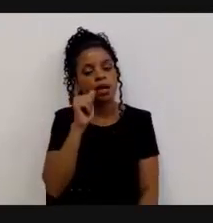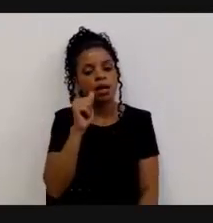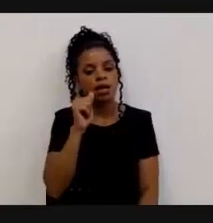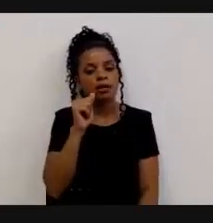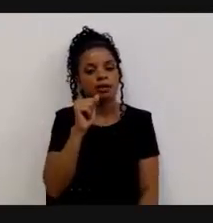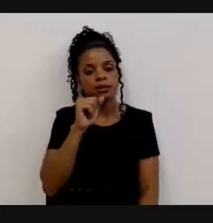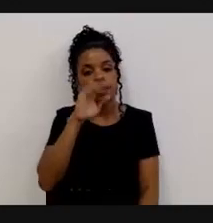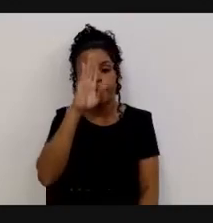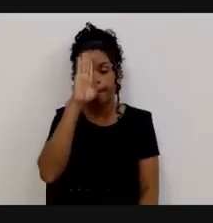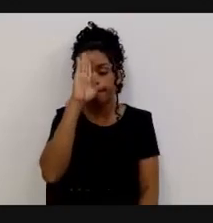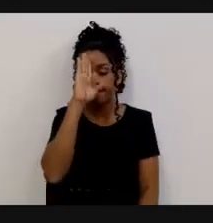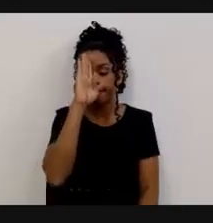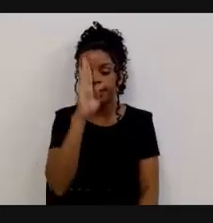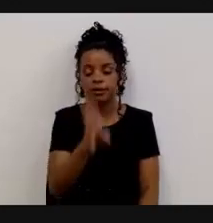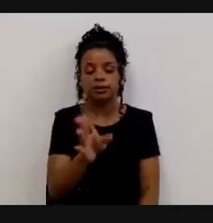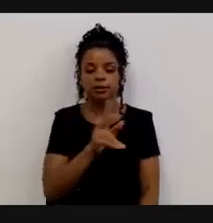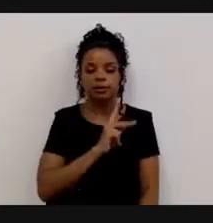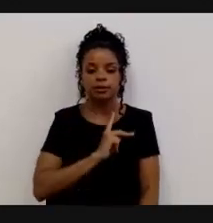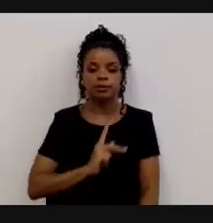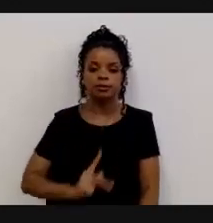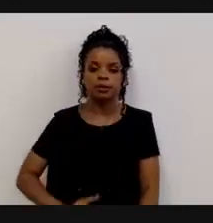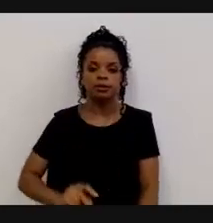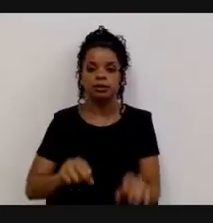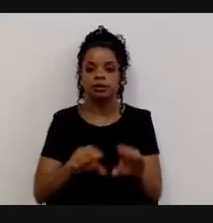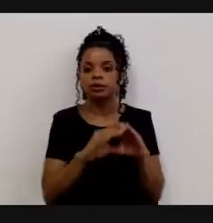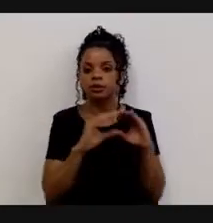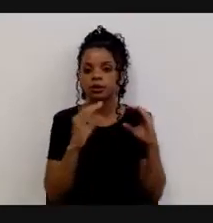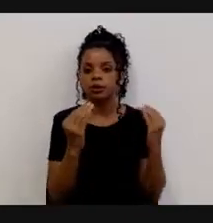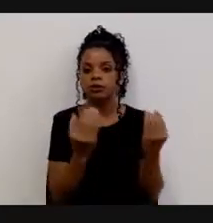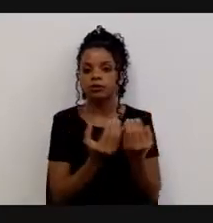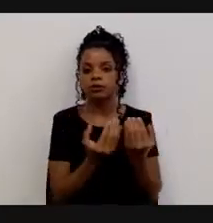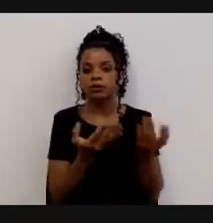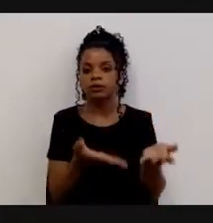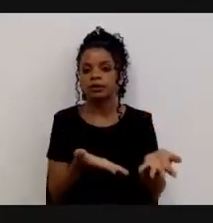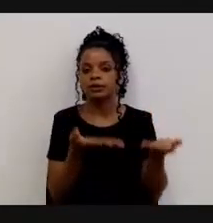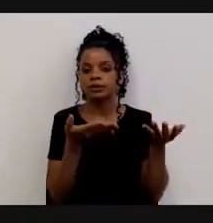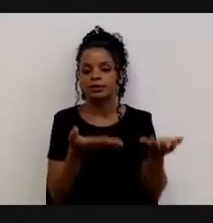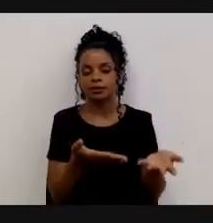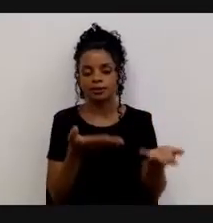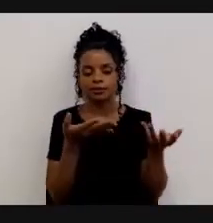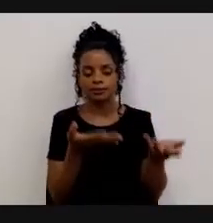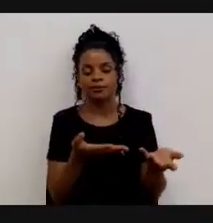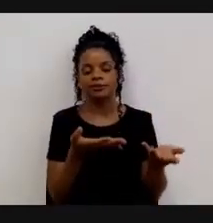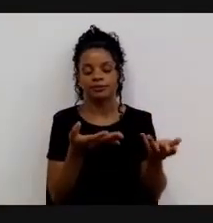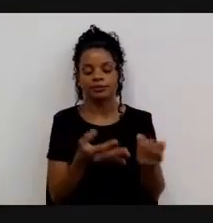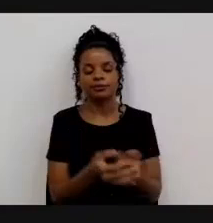as presidências femininas nas comissões consideradas soft policies.